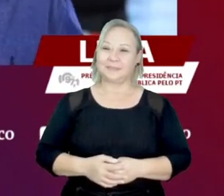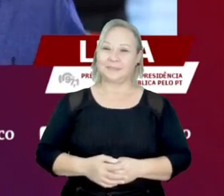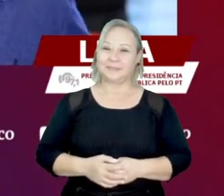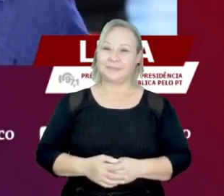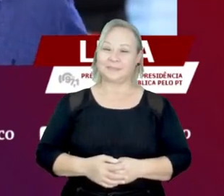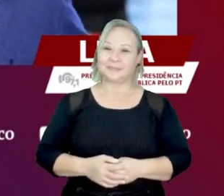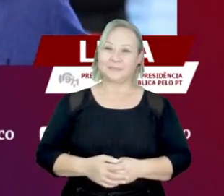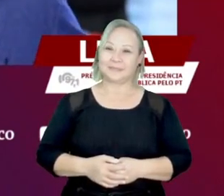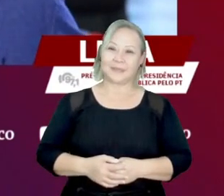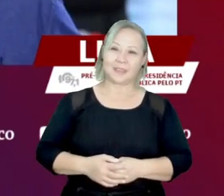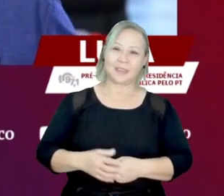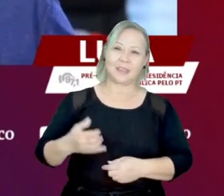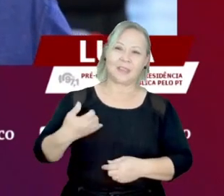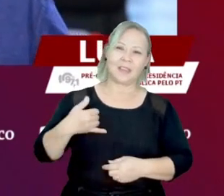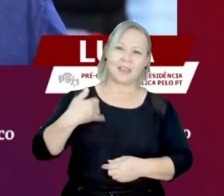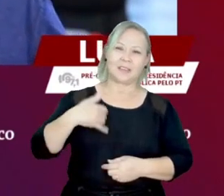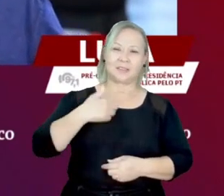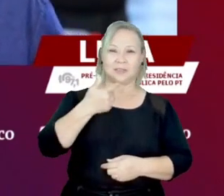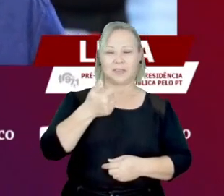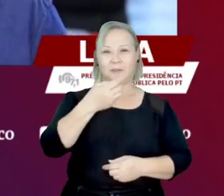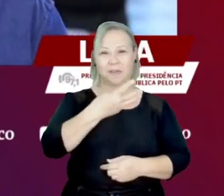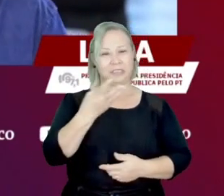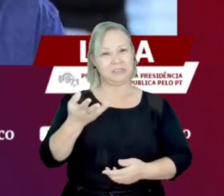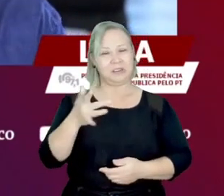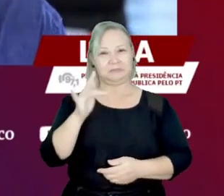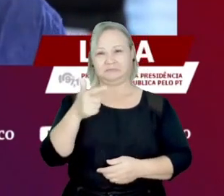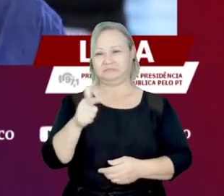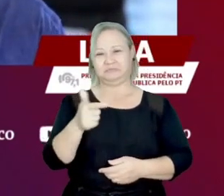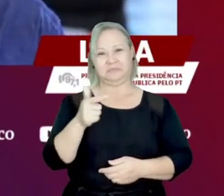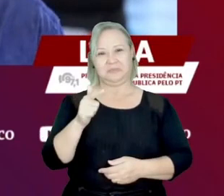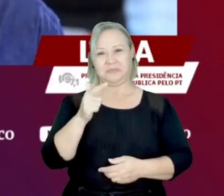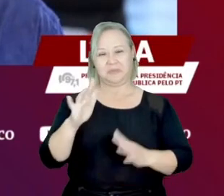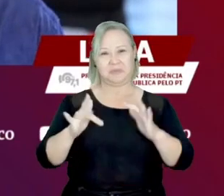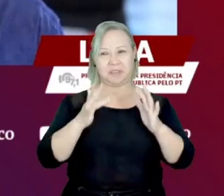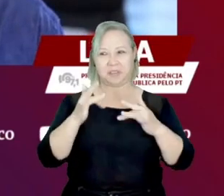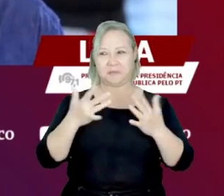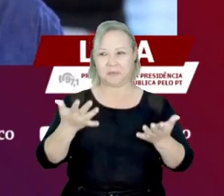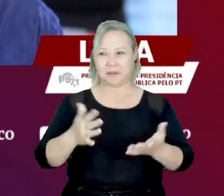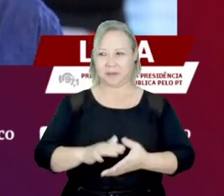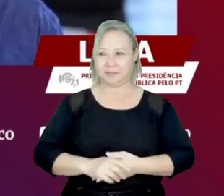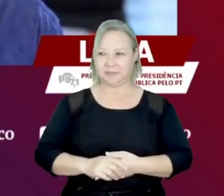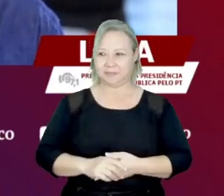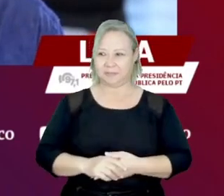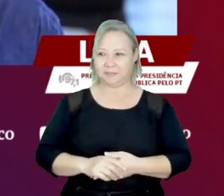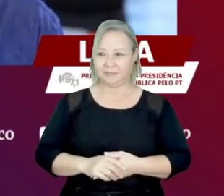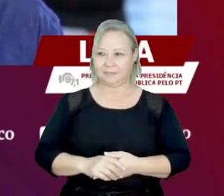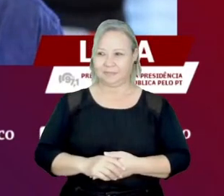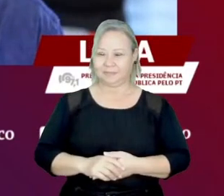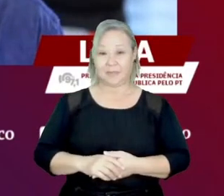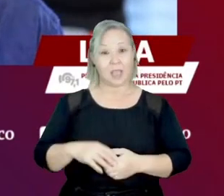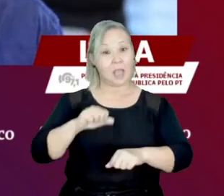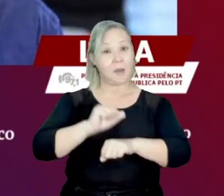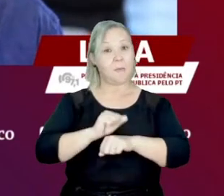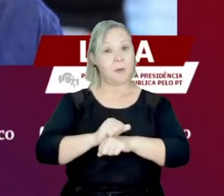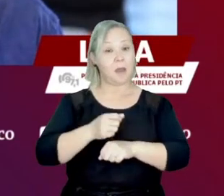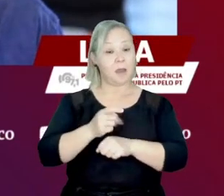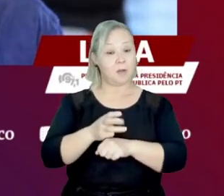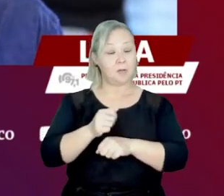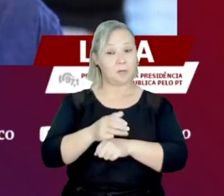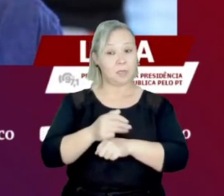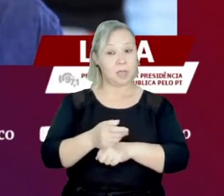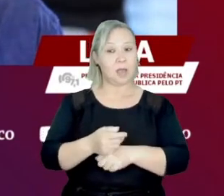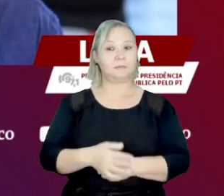Sou casado, 22 anos já, 24 anos já, então, que eu tô com a mesma mulher, meu. Graças a Deus. É o seguinte, escreva uma cartinha pra